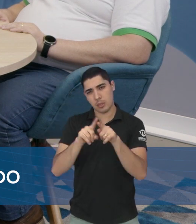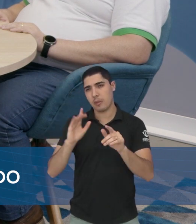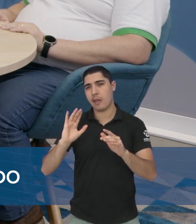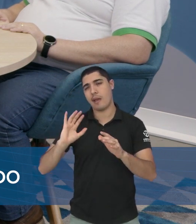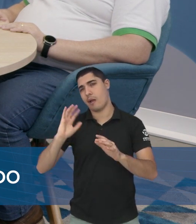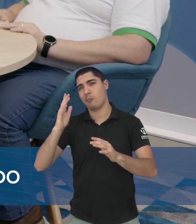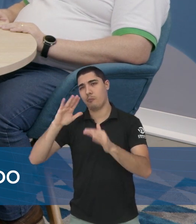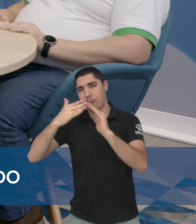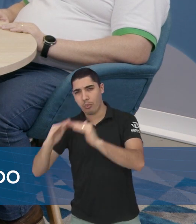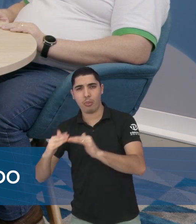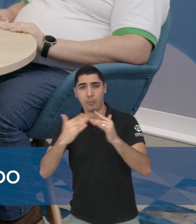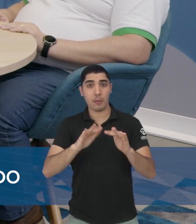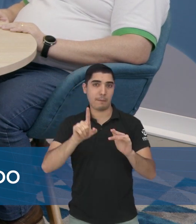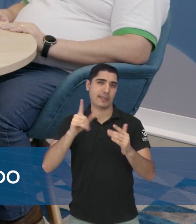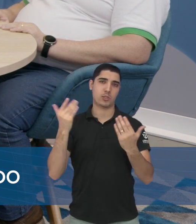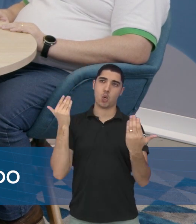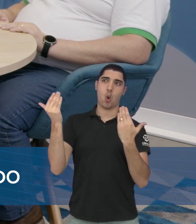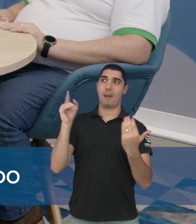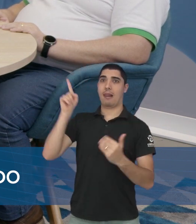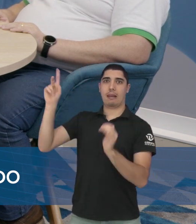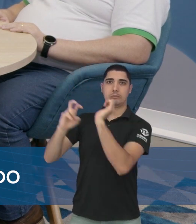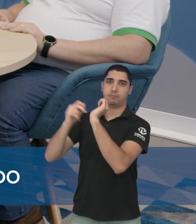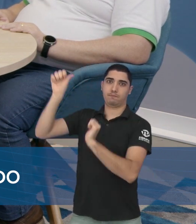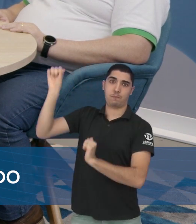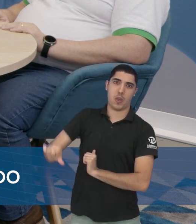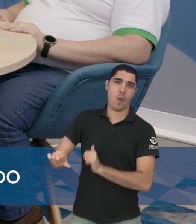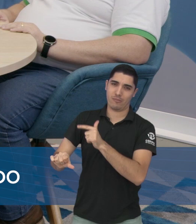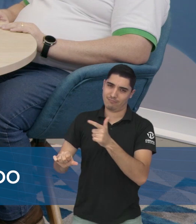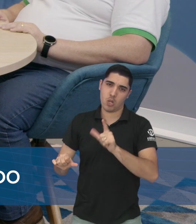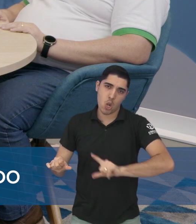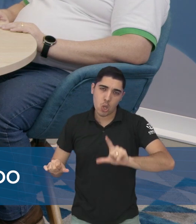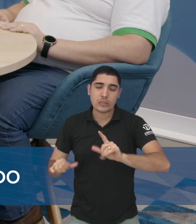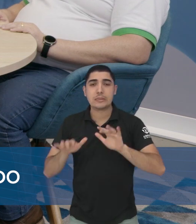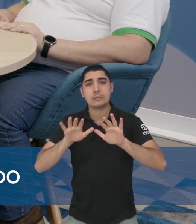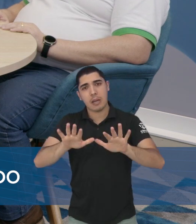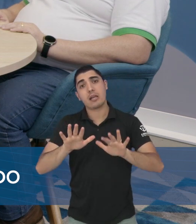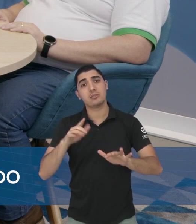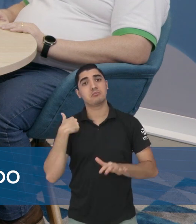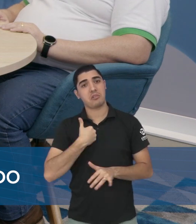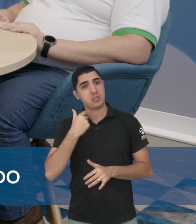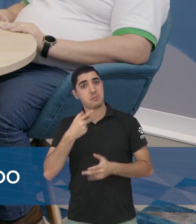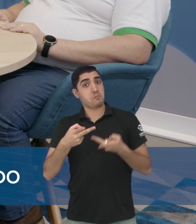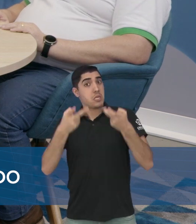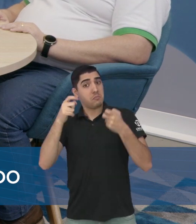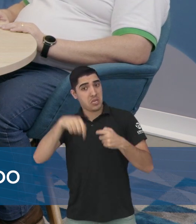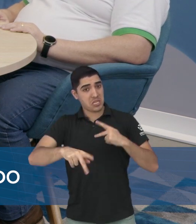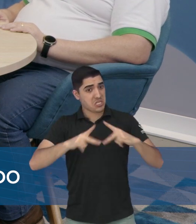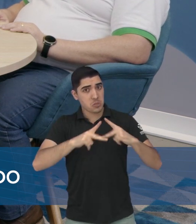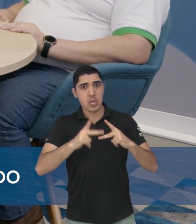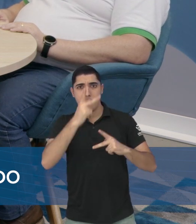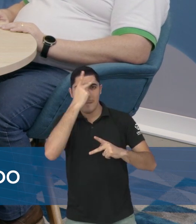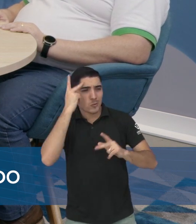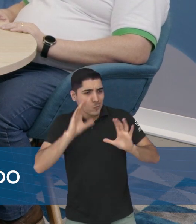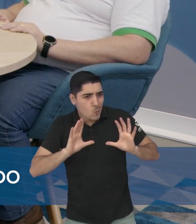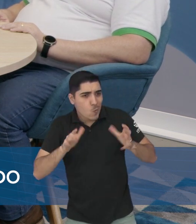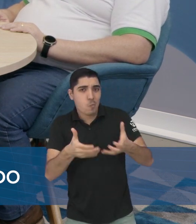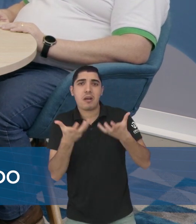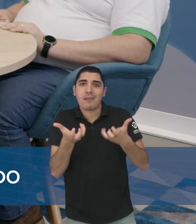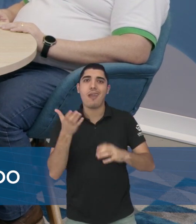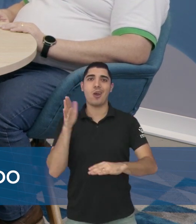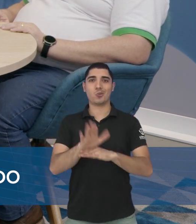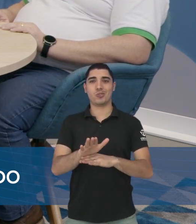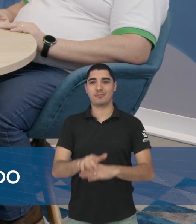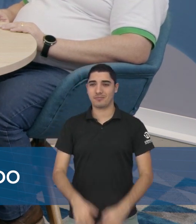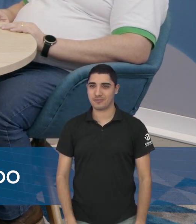que se comparava, né, o que aconteceu com o litoral norte. A gente viu essa rede, né, essa rede integrada de pessoas para